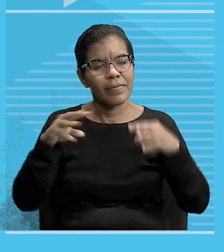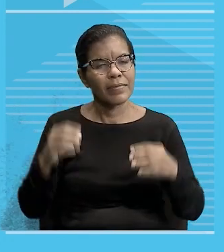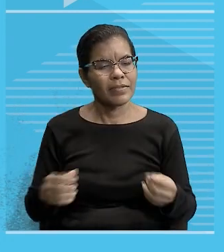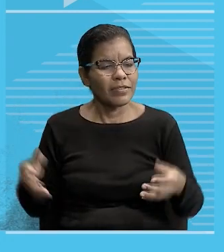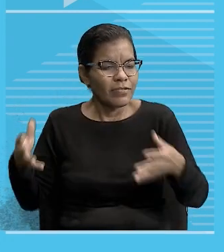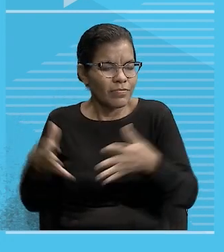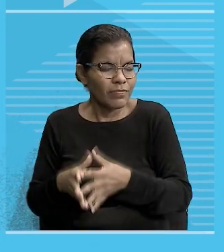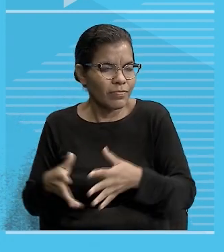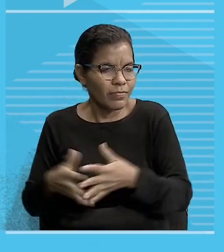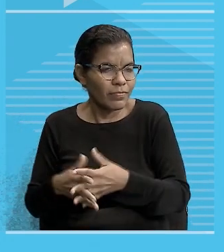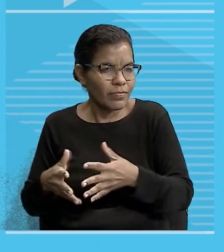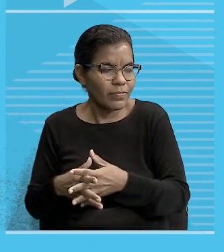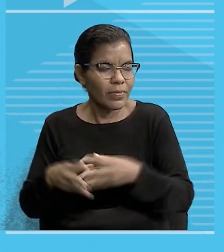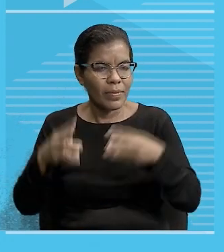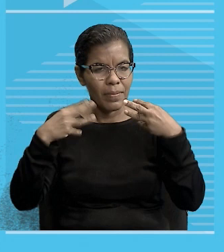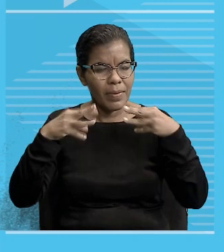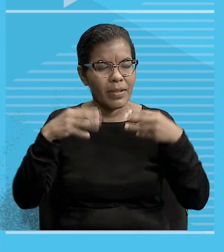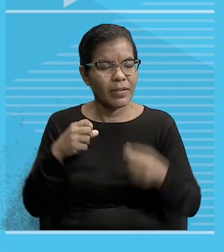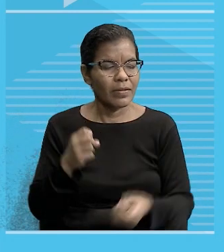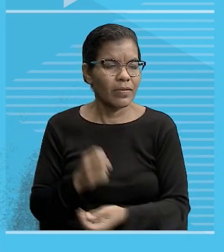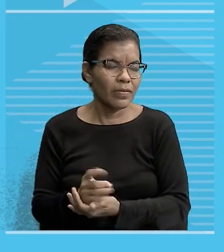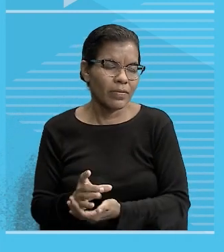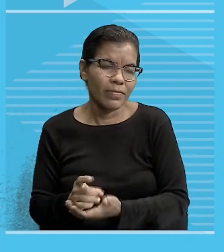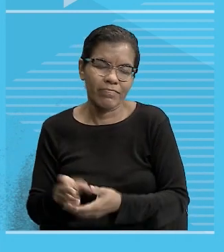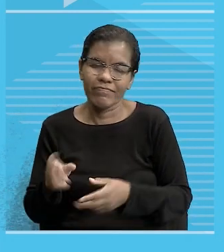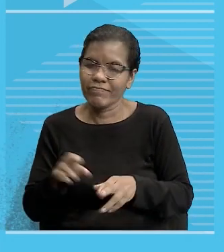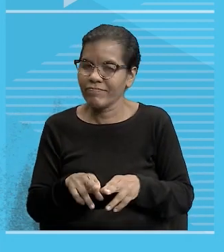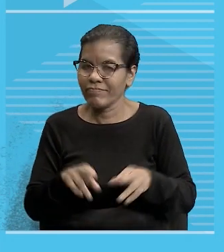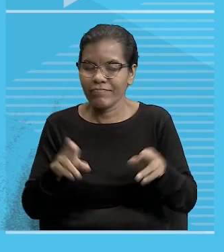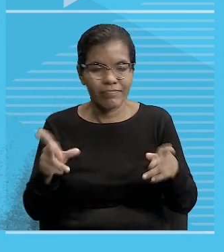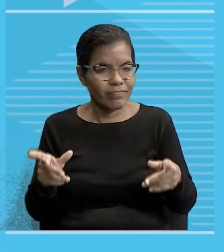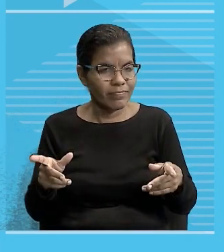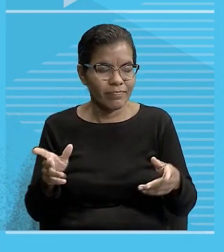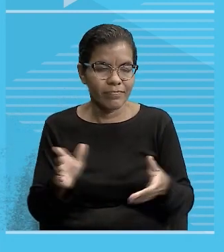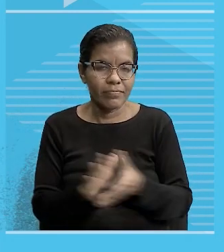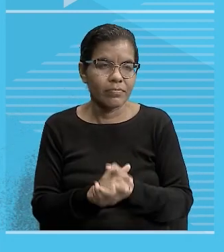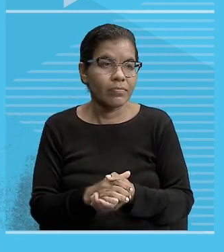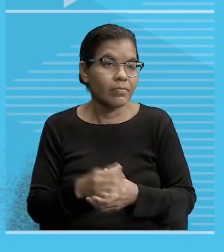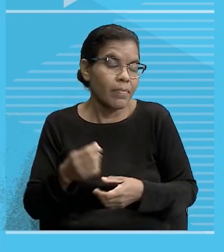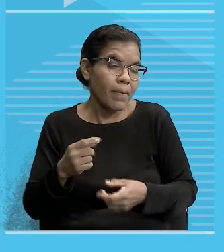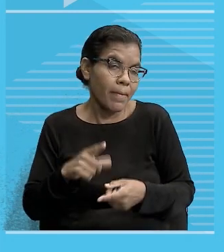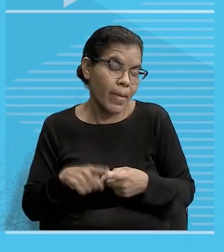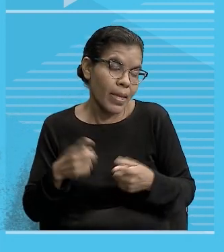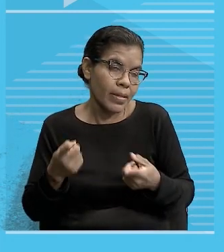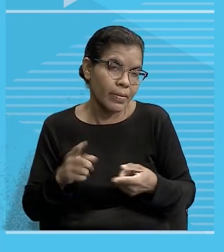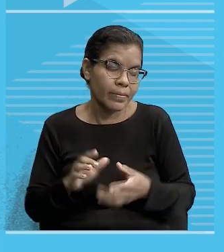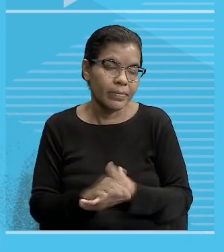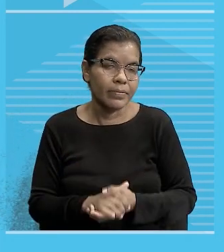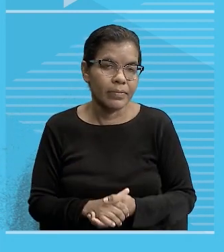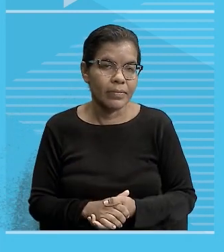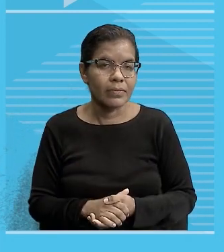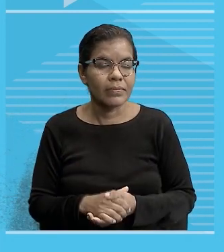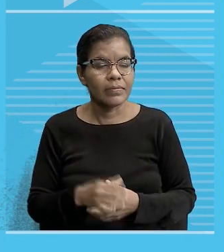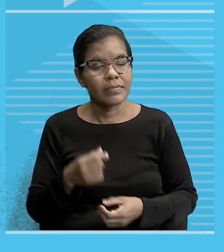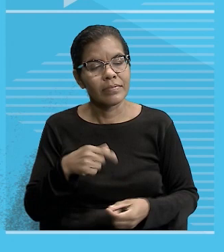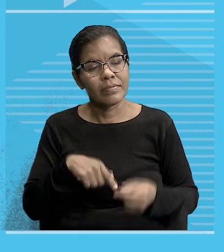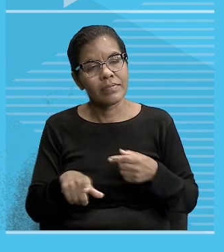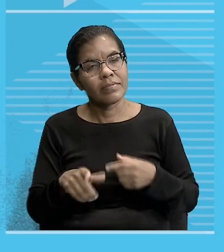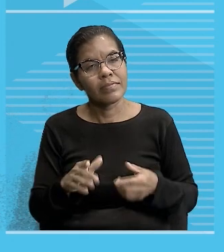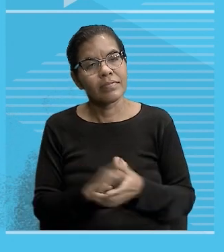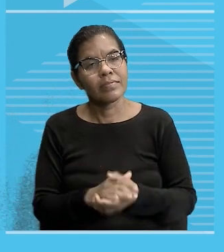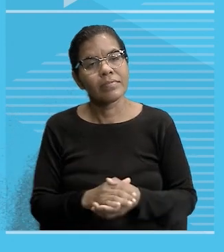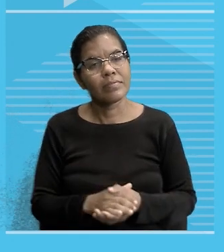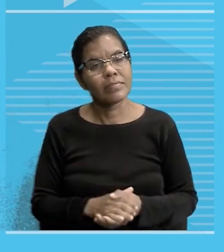confunde marque com vendas mas são duas coisas totalmente distintas porém elas